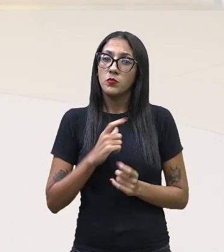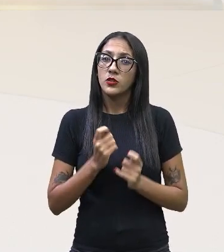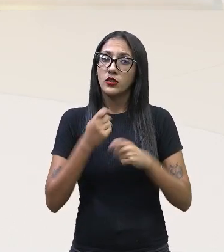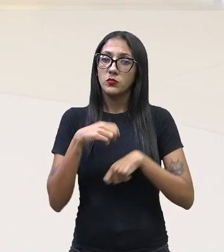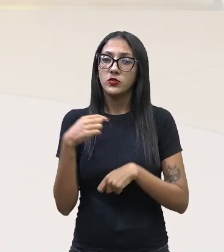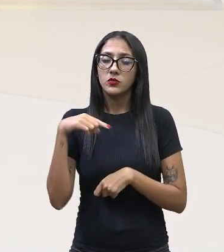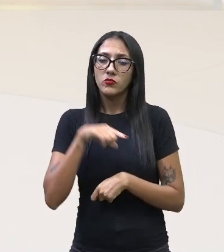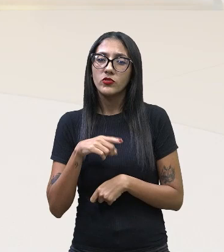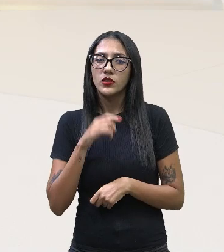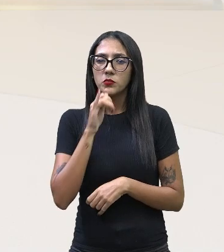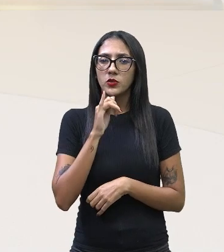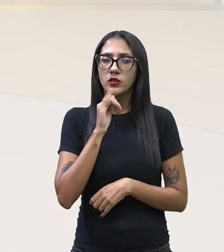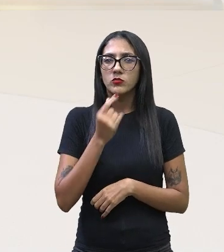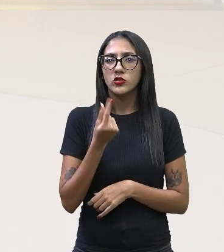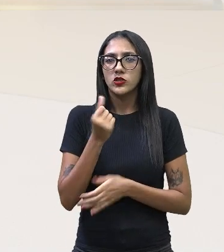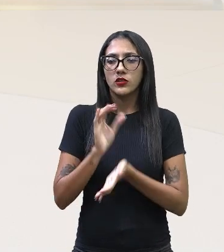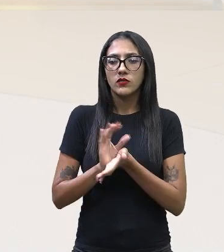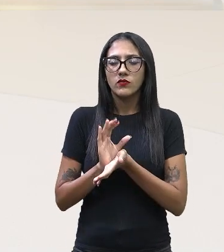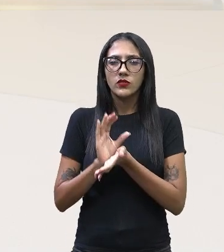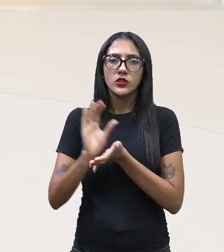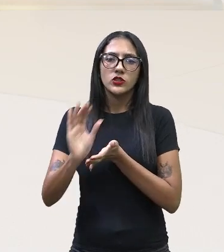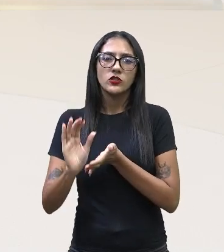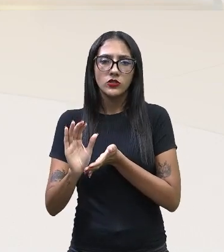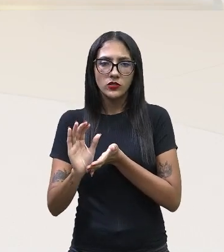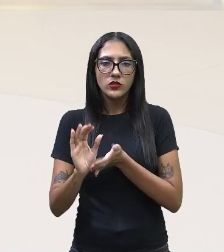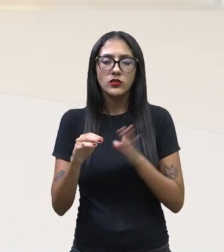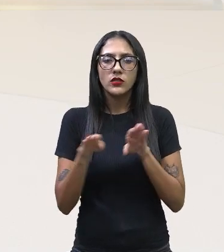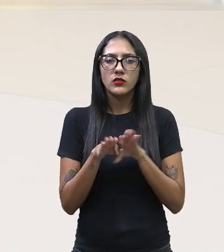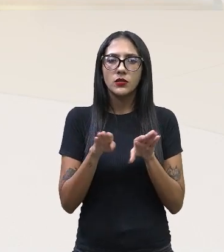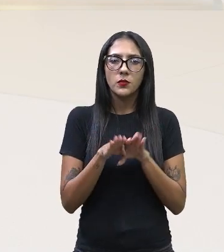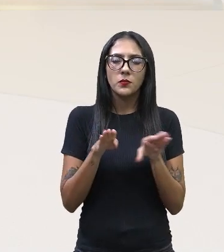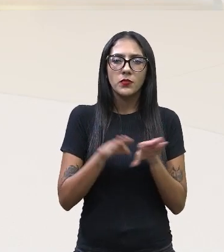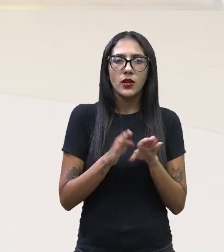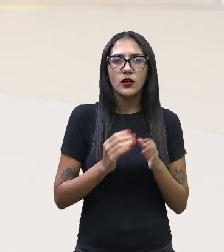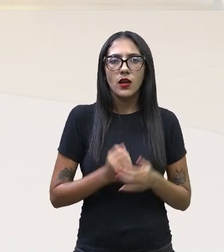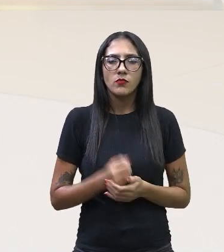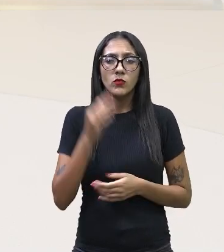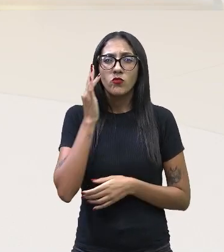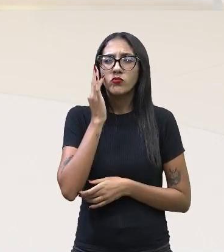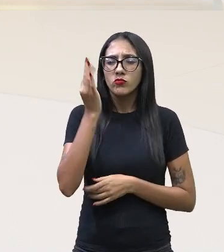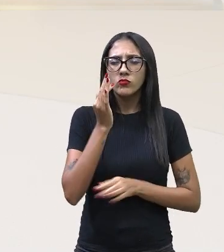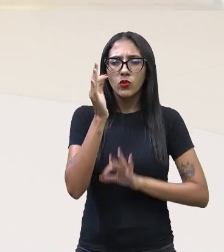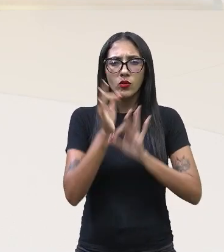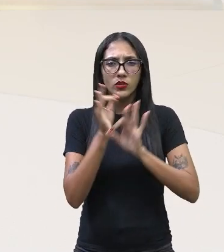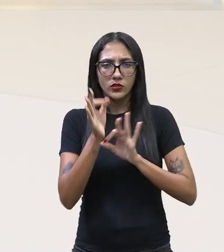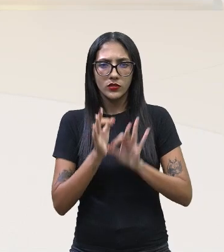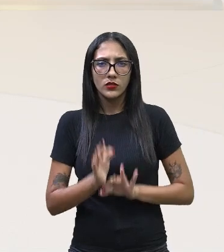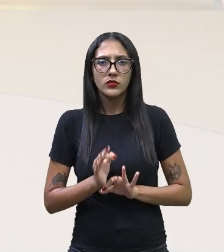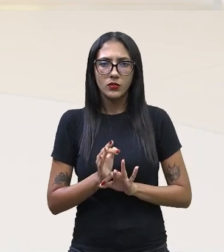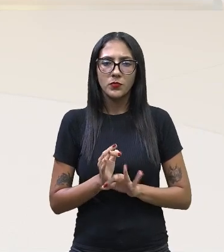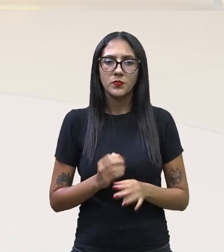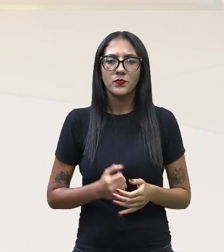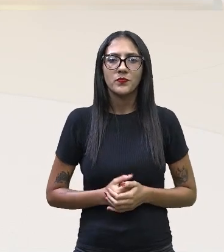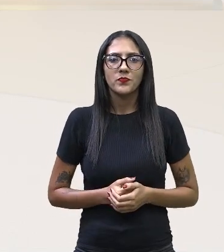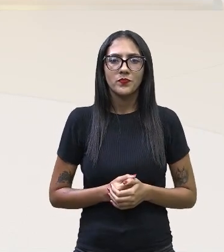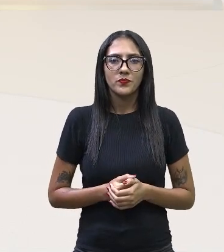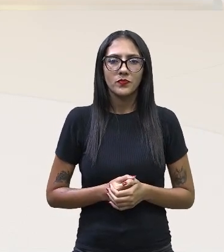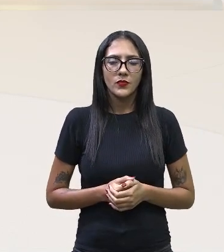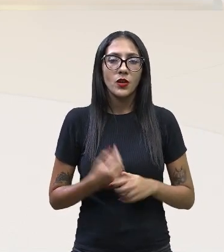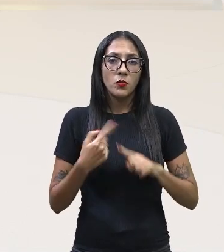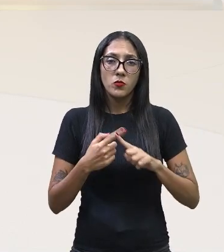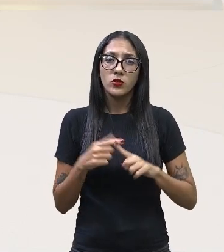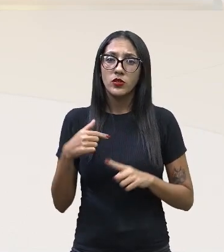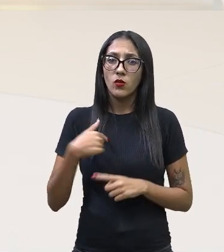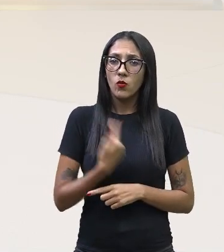aí investir o seu dinheiro, ir atrás dos seus sonhos, dos seus objetivos. Isso é super importante, porque a gente vive num